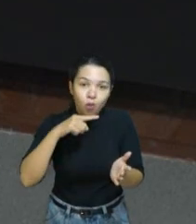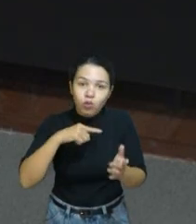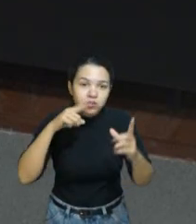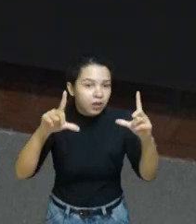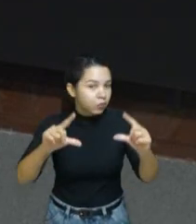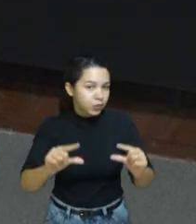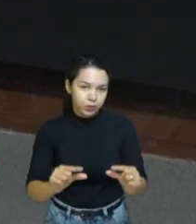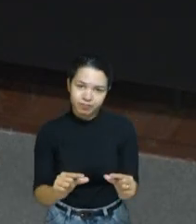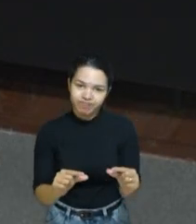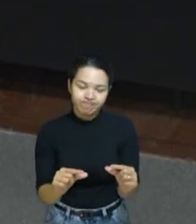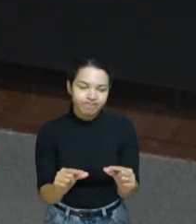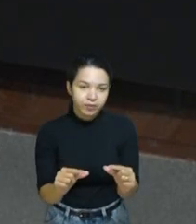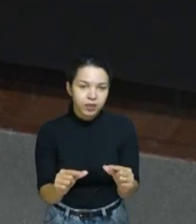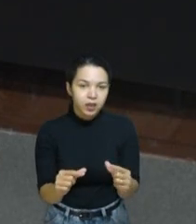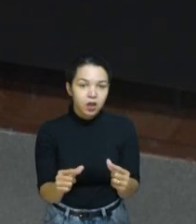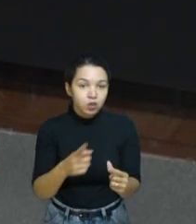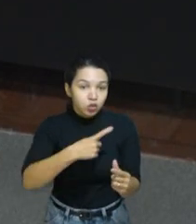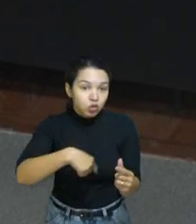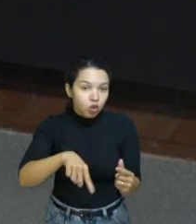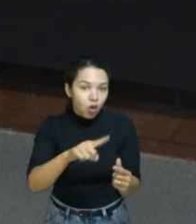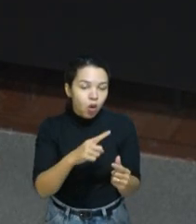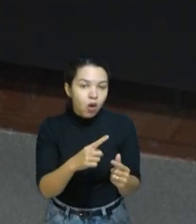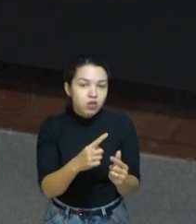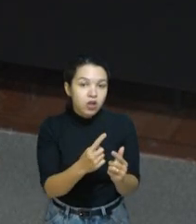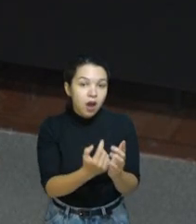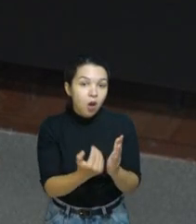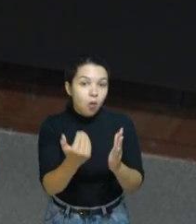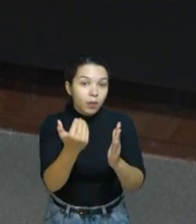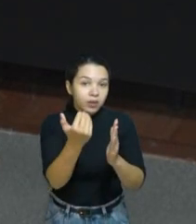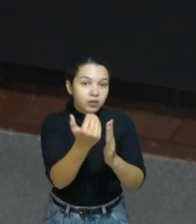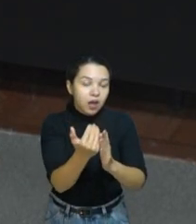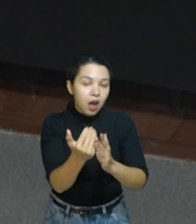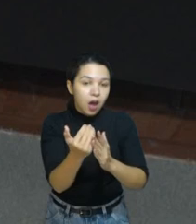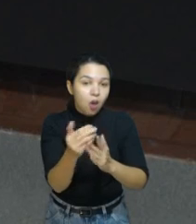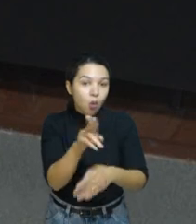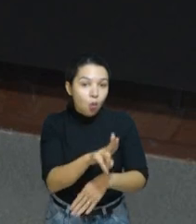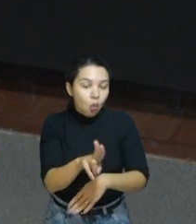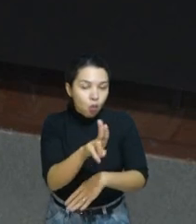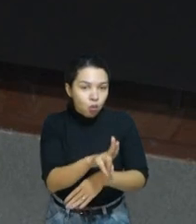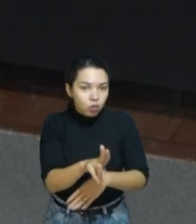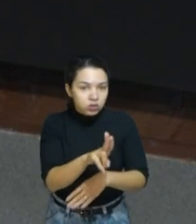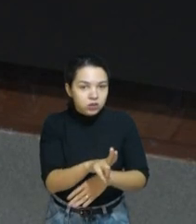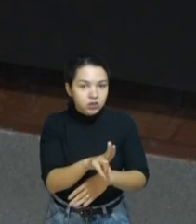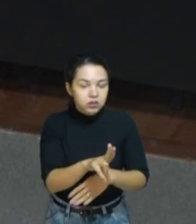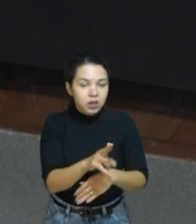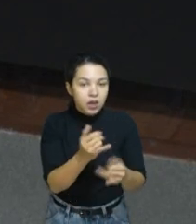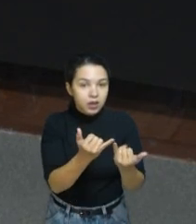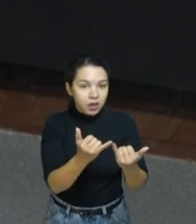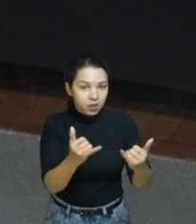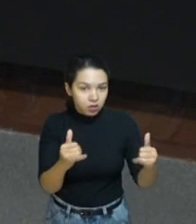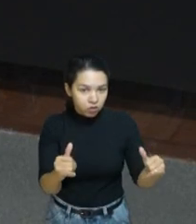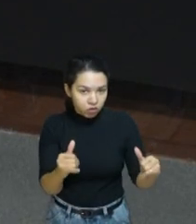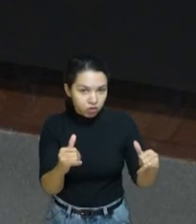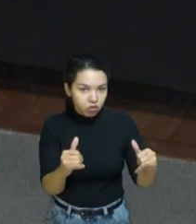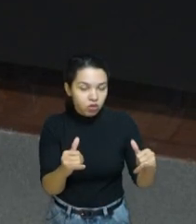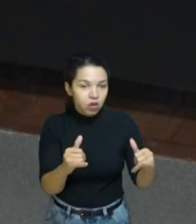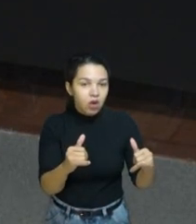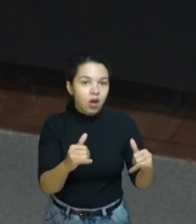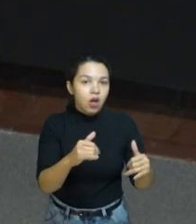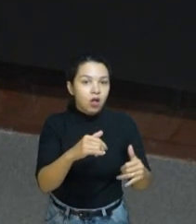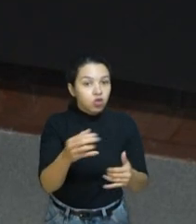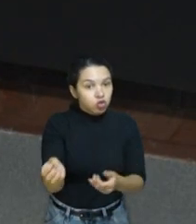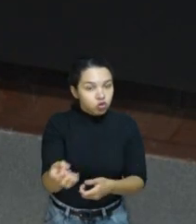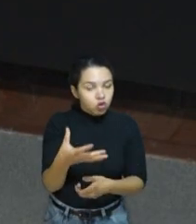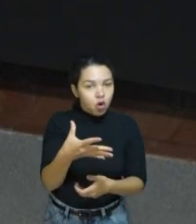gente aumenta. A gente tem aumentado muito a geração de energia renovável, mas o consumo aumenta e aumenta.